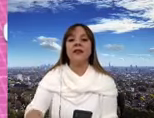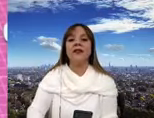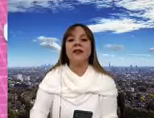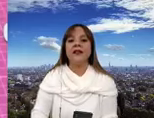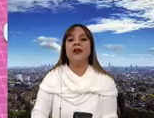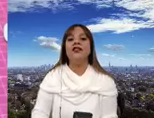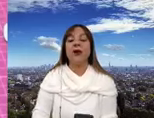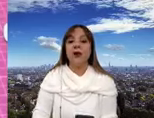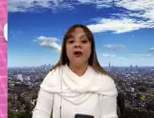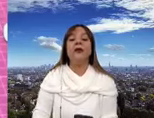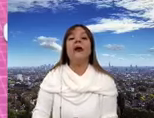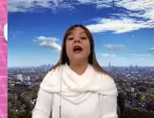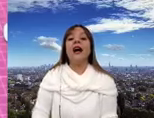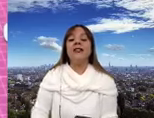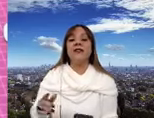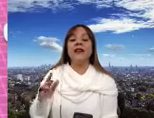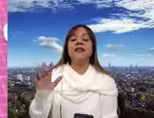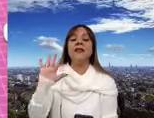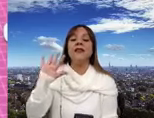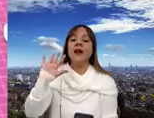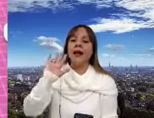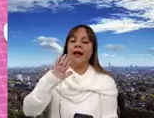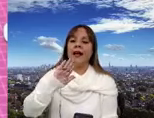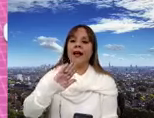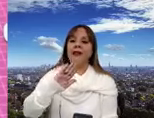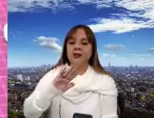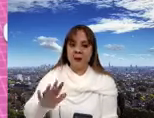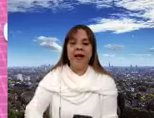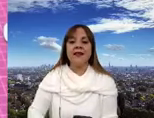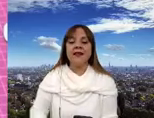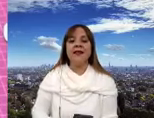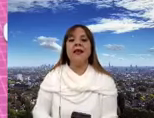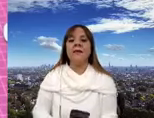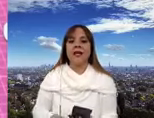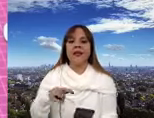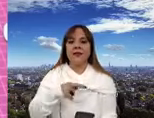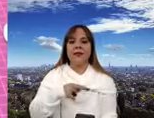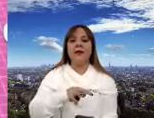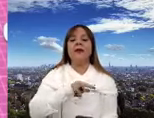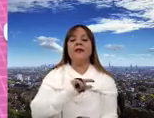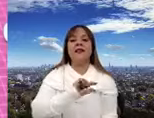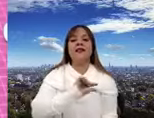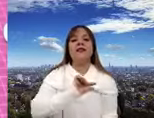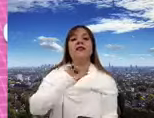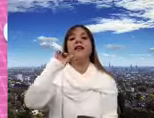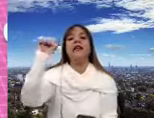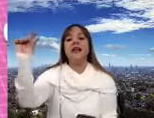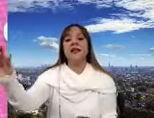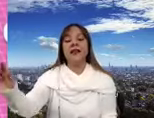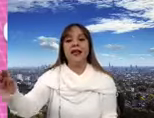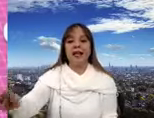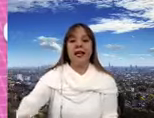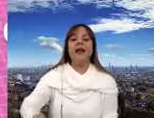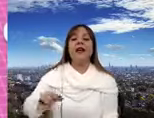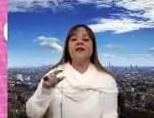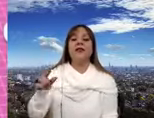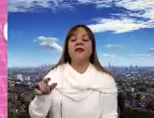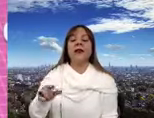vem, dia 8. As vendas estão suspensas, né? Lembra que é até dia 1º, mas eles tiveram que estender o Santa